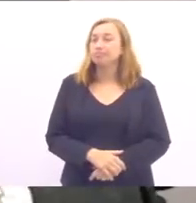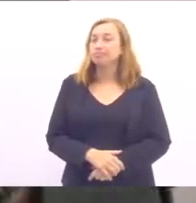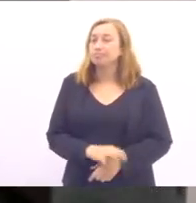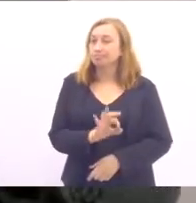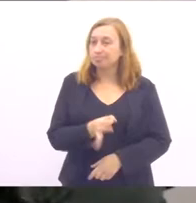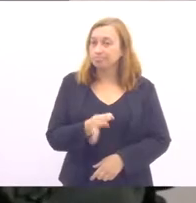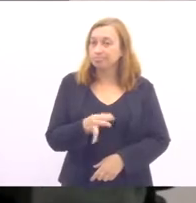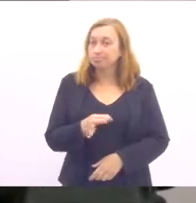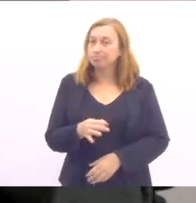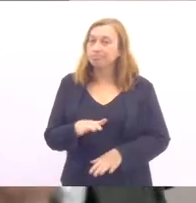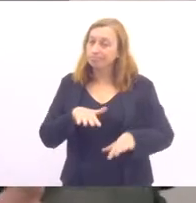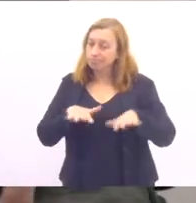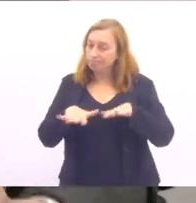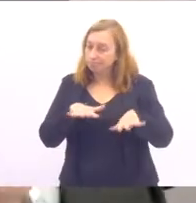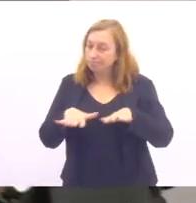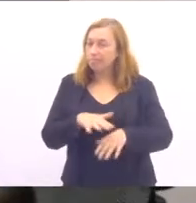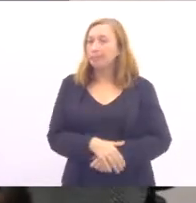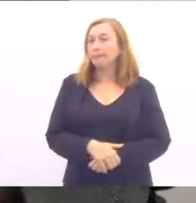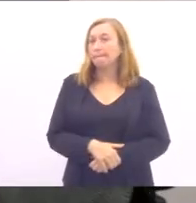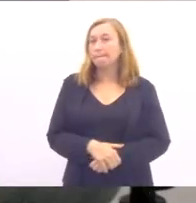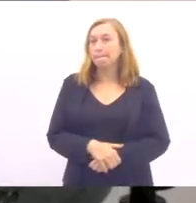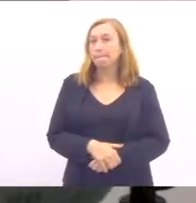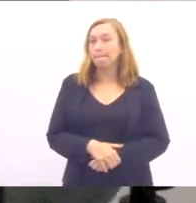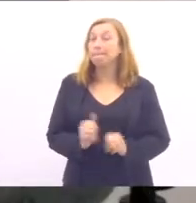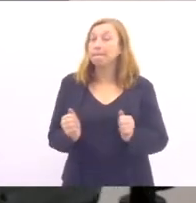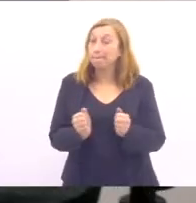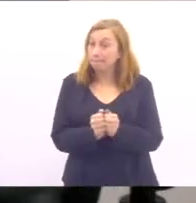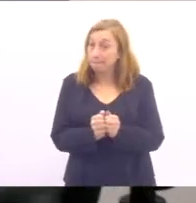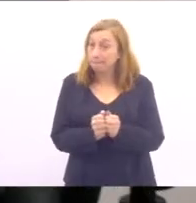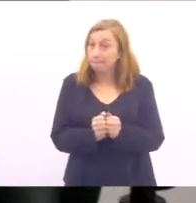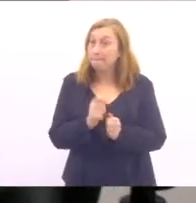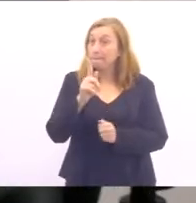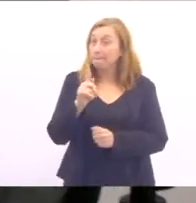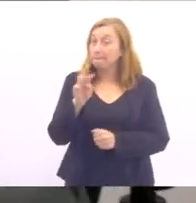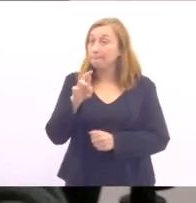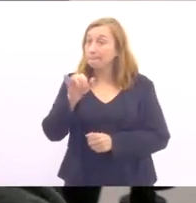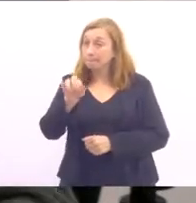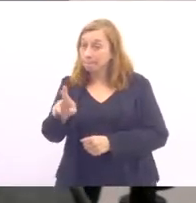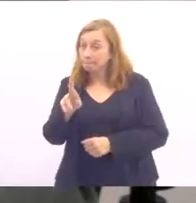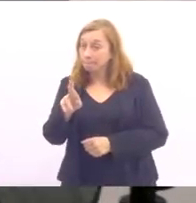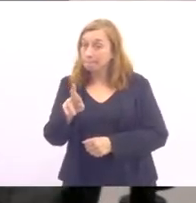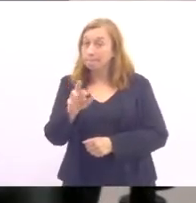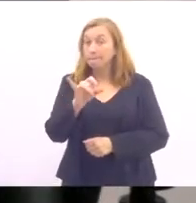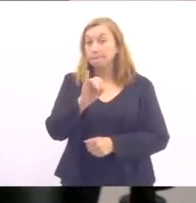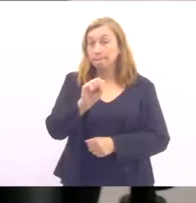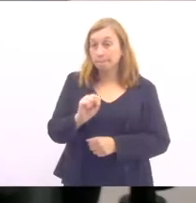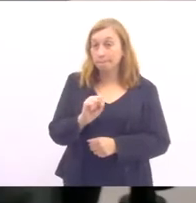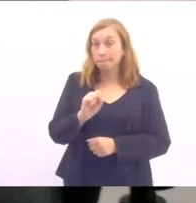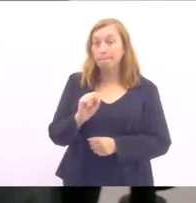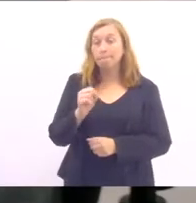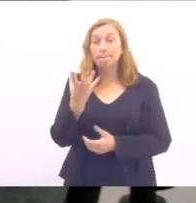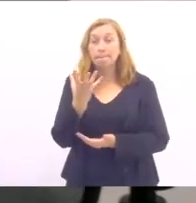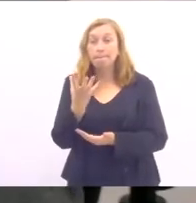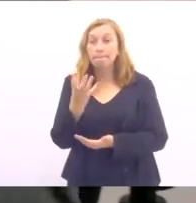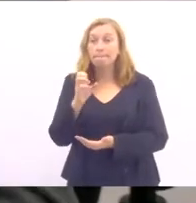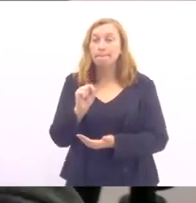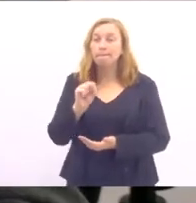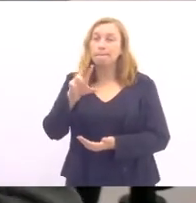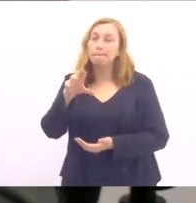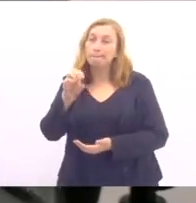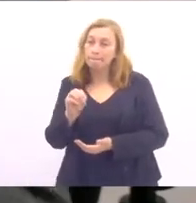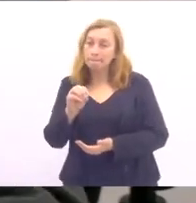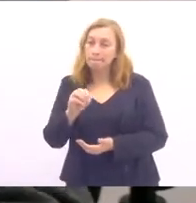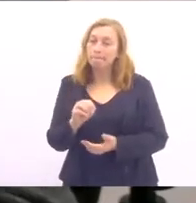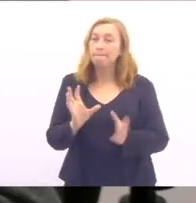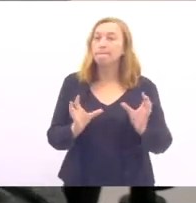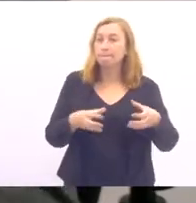paralelamente, tentou movimentar, né, junto aos geradores de resíduo seco, o resíduo para as cooperativas